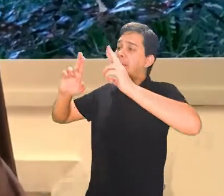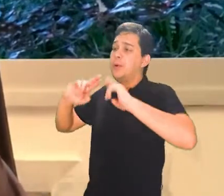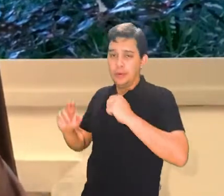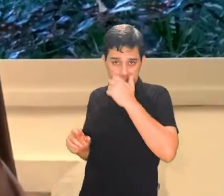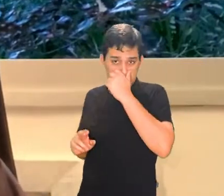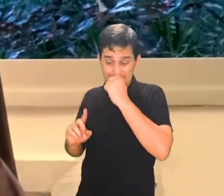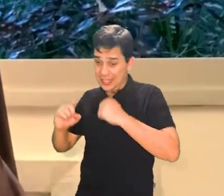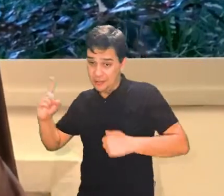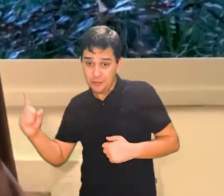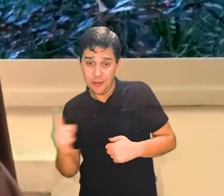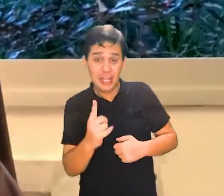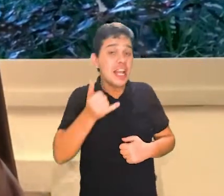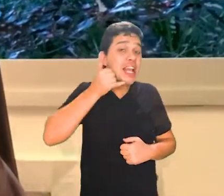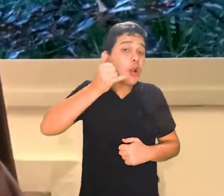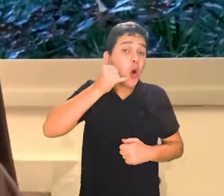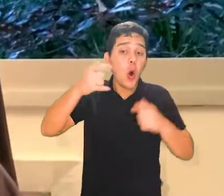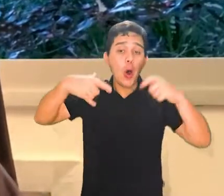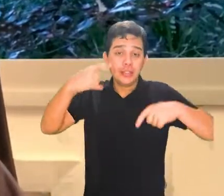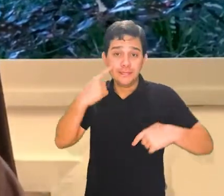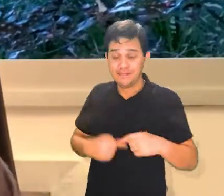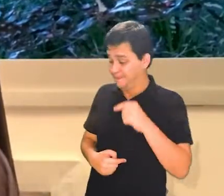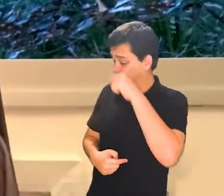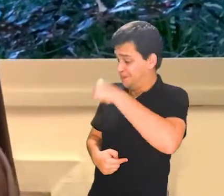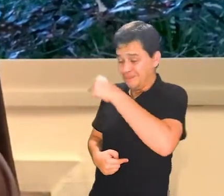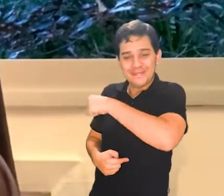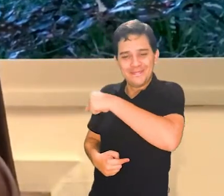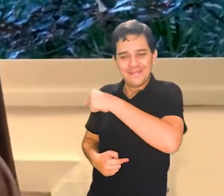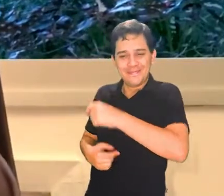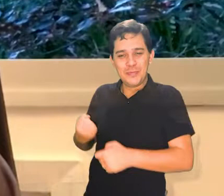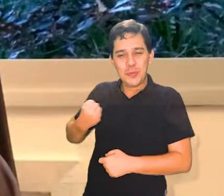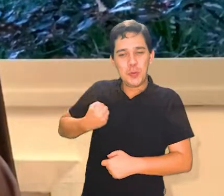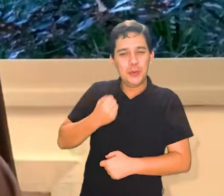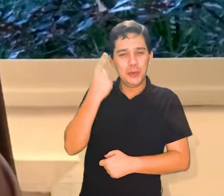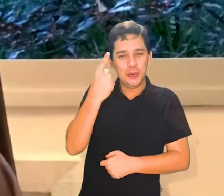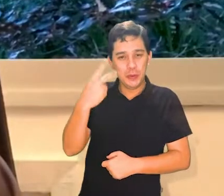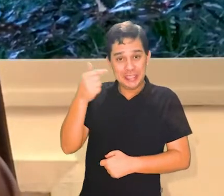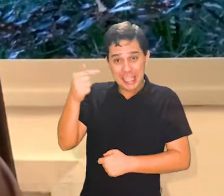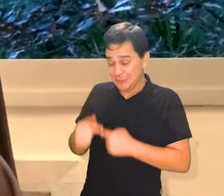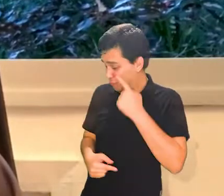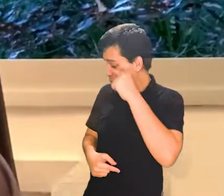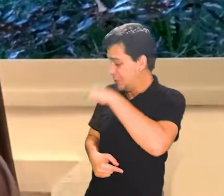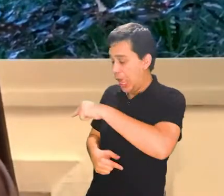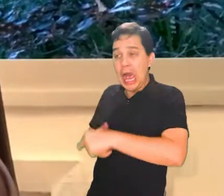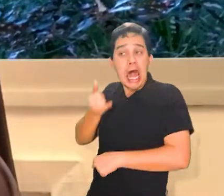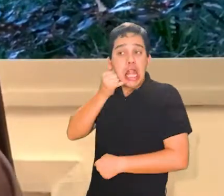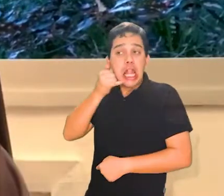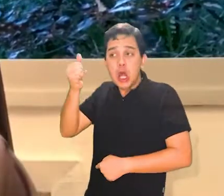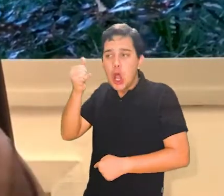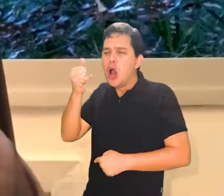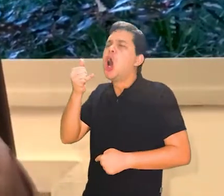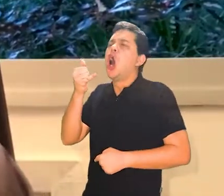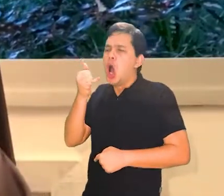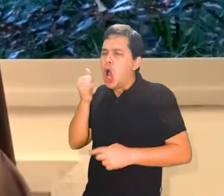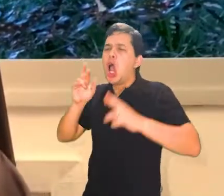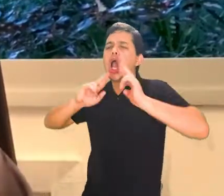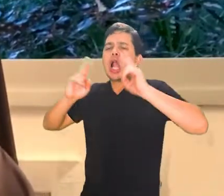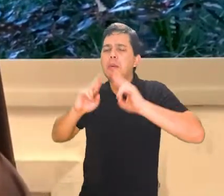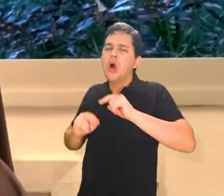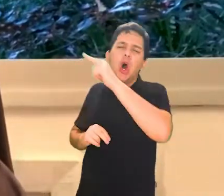que movimenta a máquina desse autor coletivo para entrar com uma ação baseada na